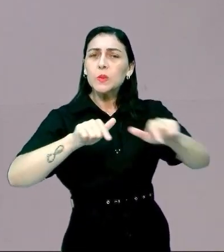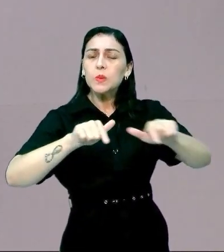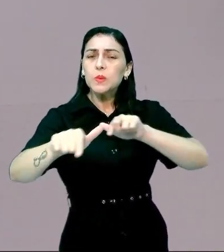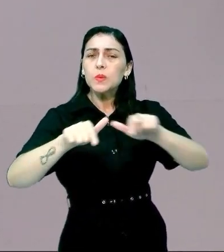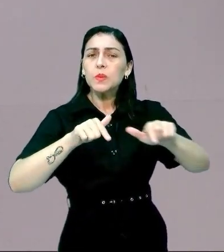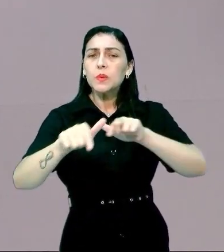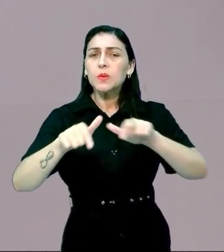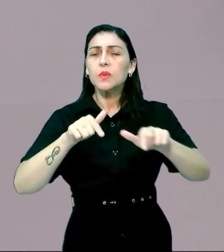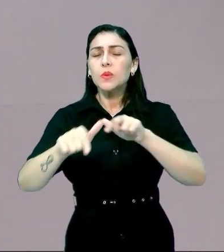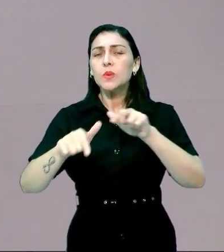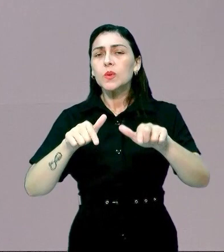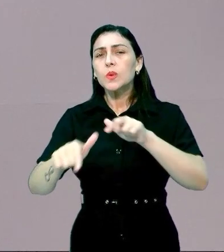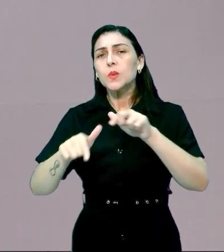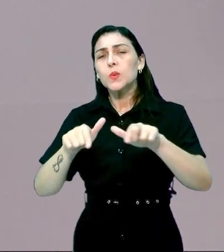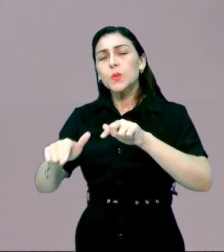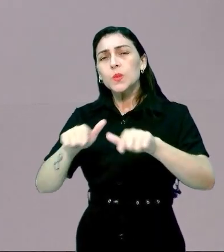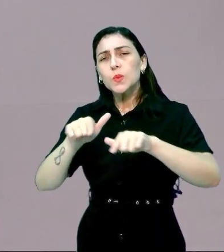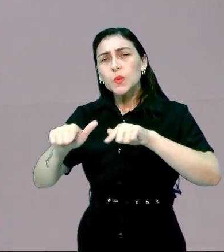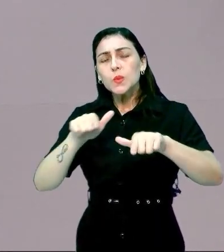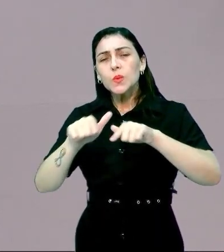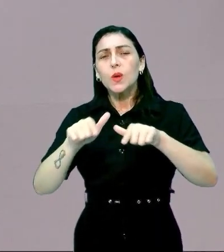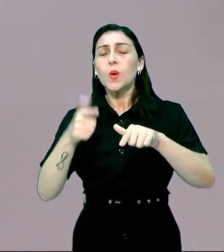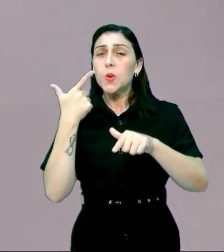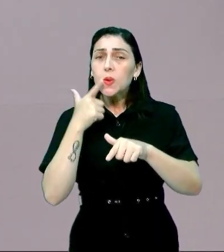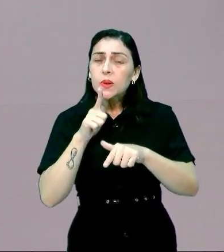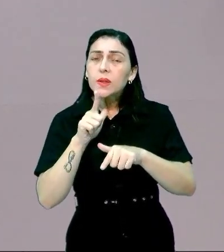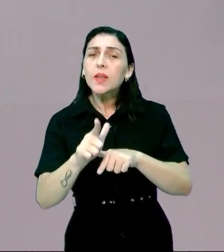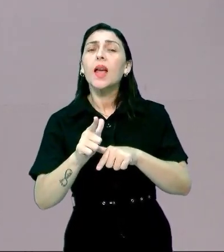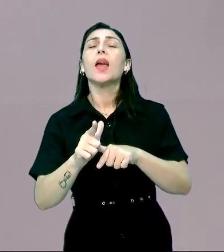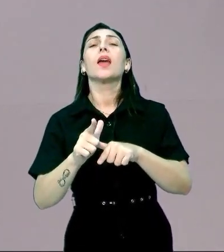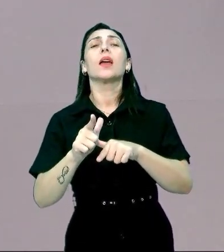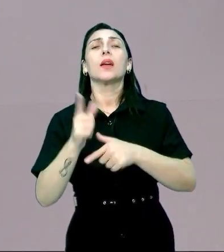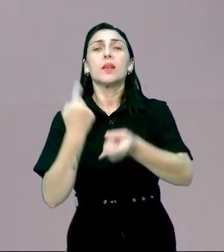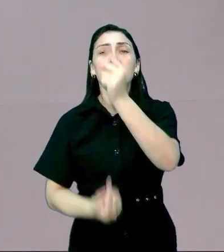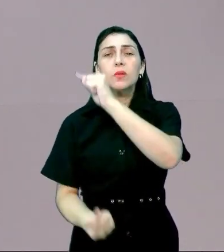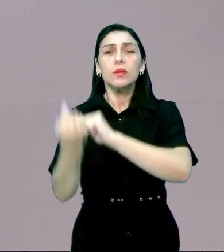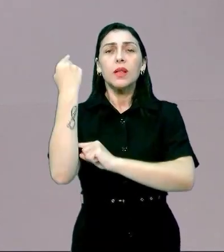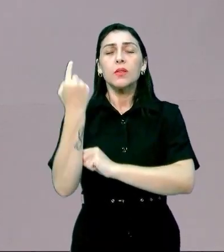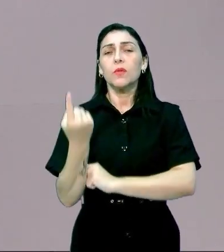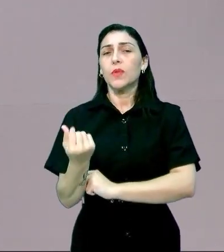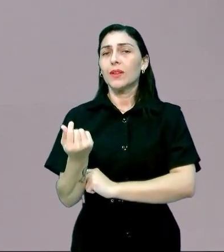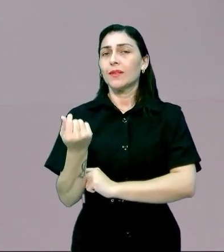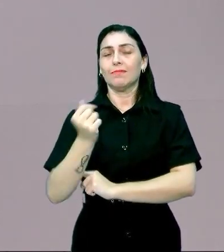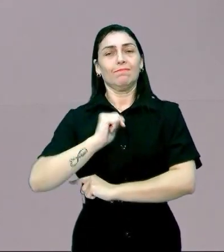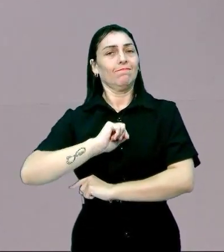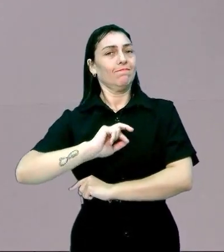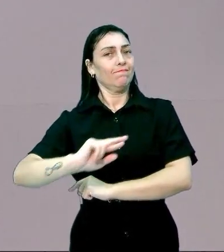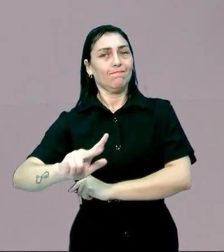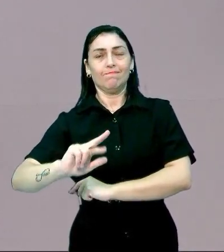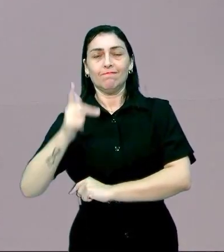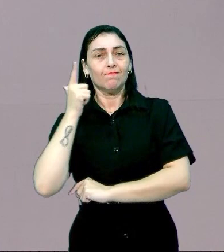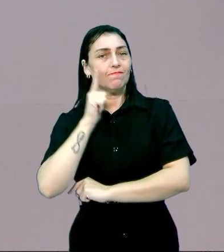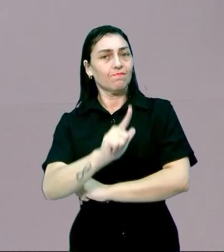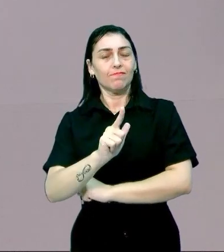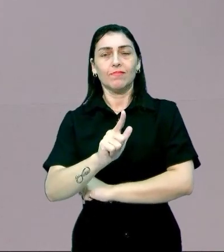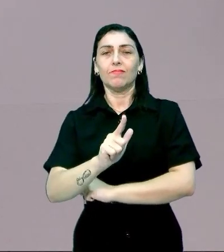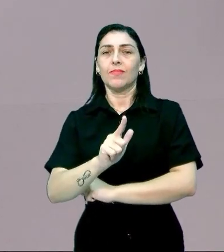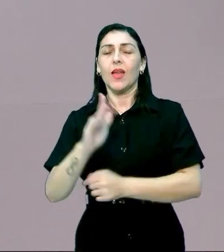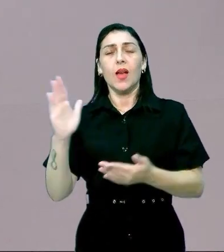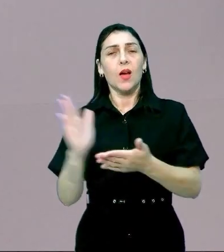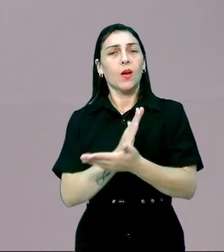trabalham exaustivamente, elas conseguem esse sucesso financeiro? Não. Nem todas